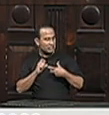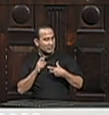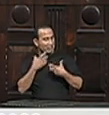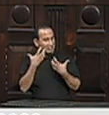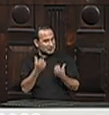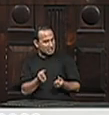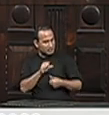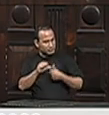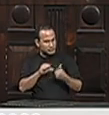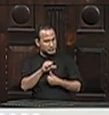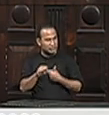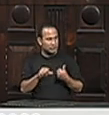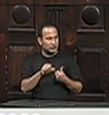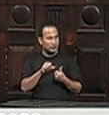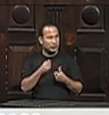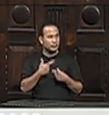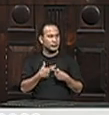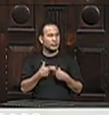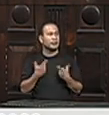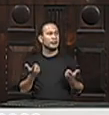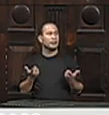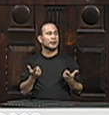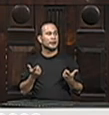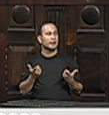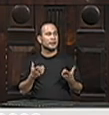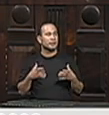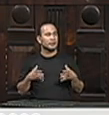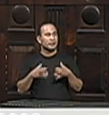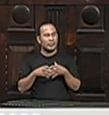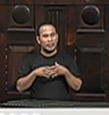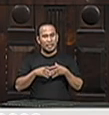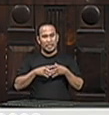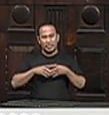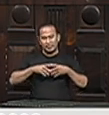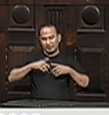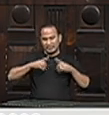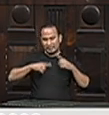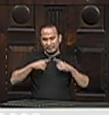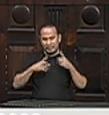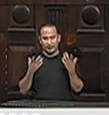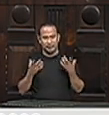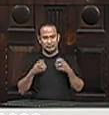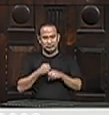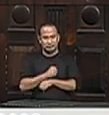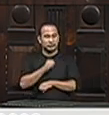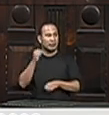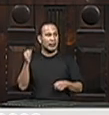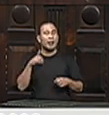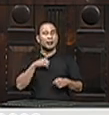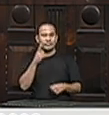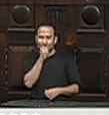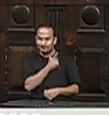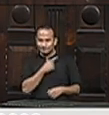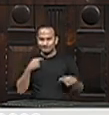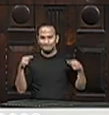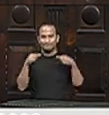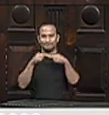2018. Mas no ano de 2019 eu não estarei mais aqui, que eu não concorro mais a deputado